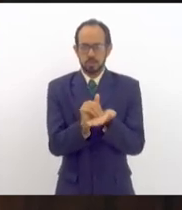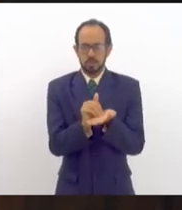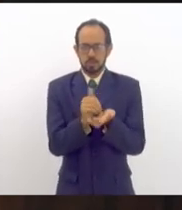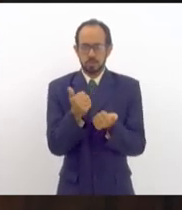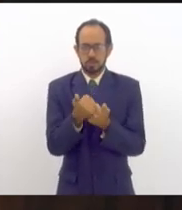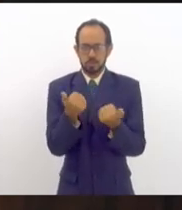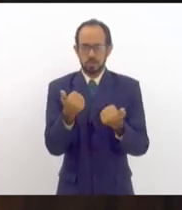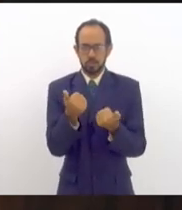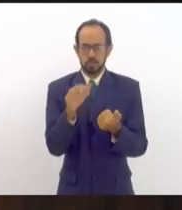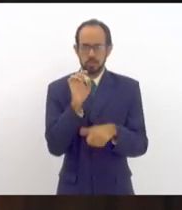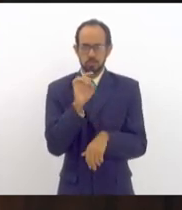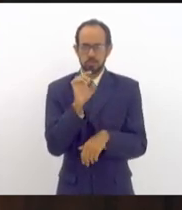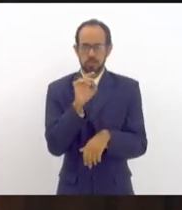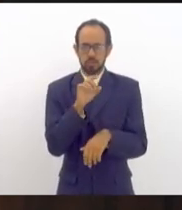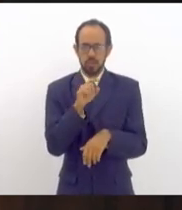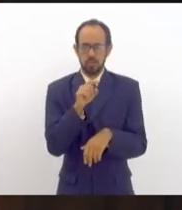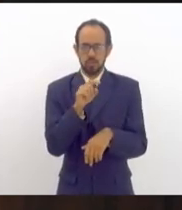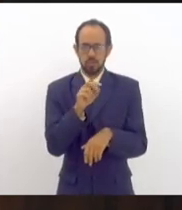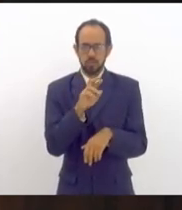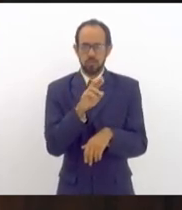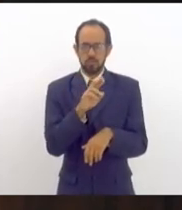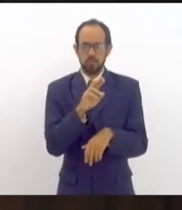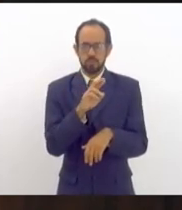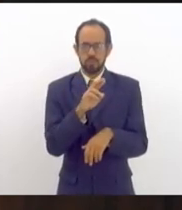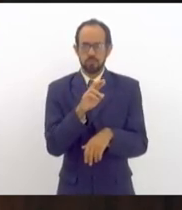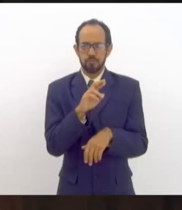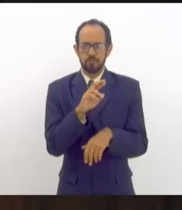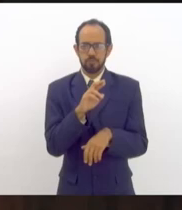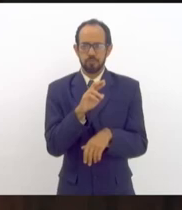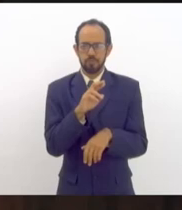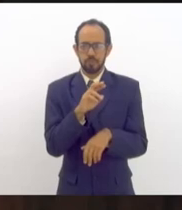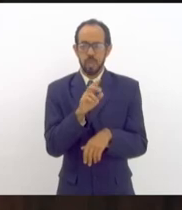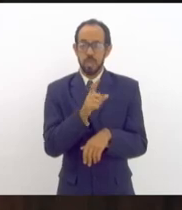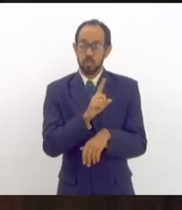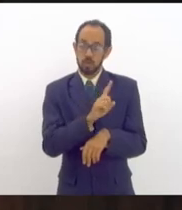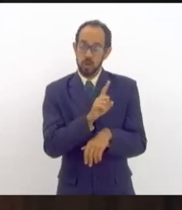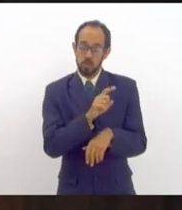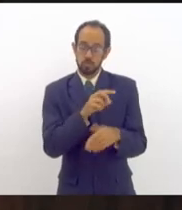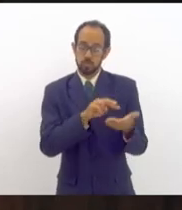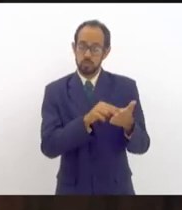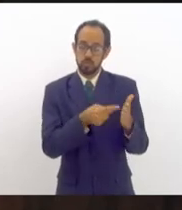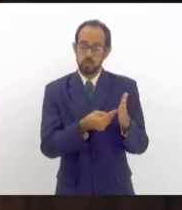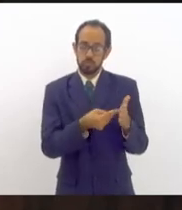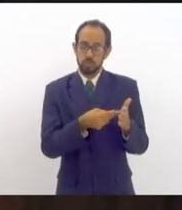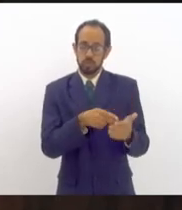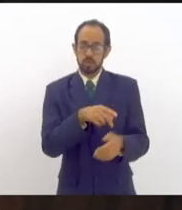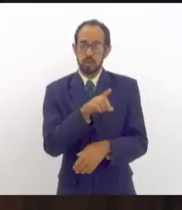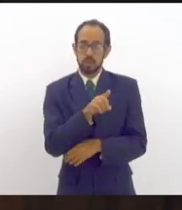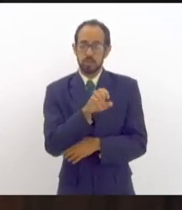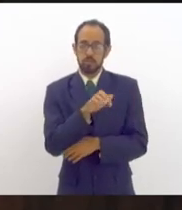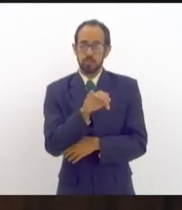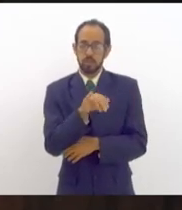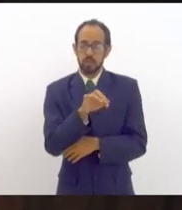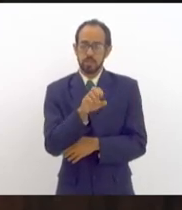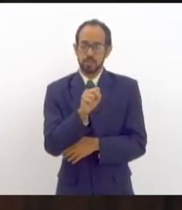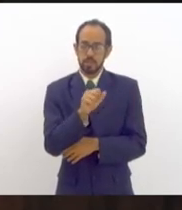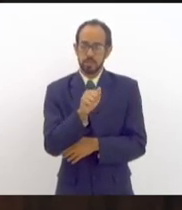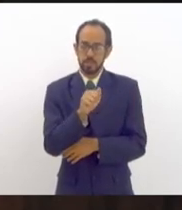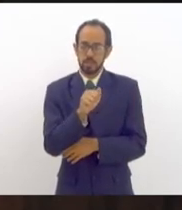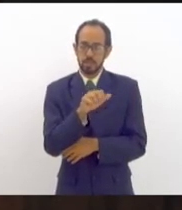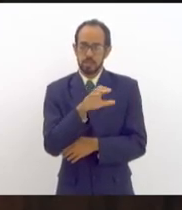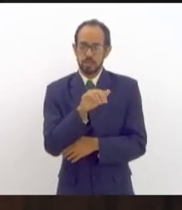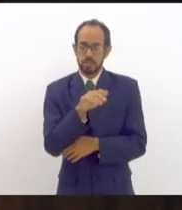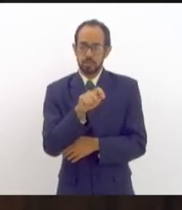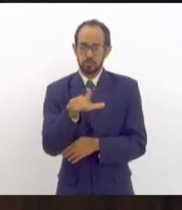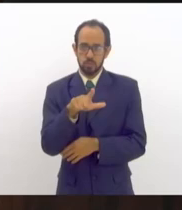subsecretaria específica não não isso não quer dizer quer dizer merecimento a Defesa Civil Mas a demanda de prevenção